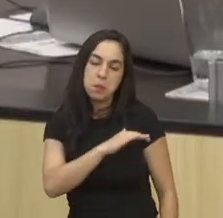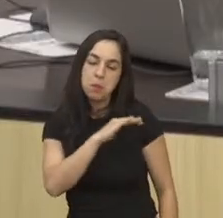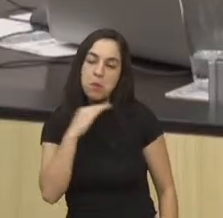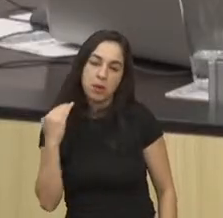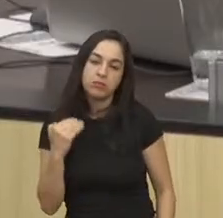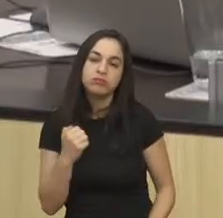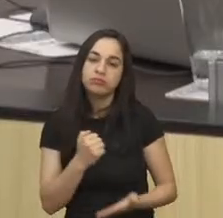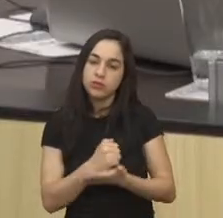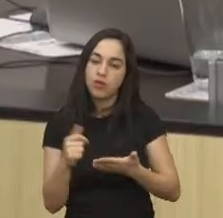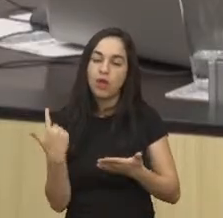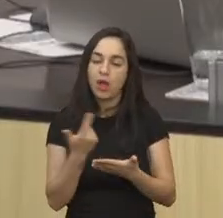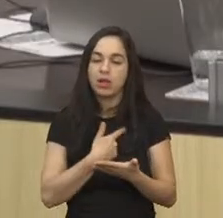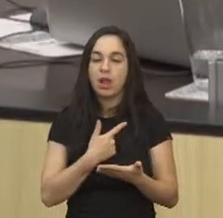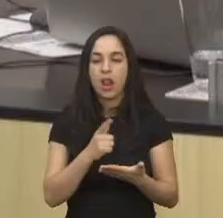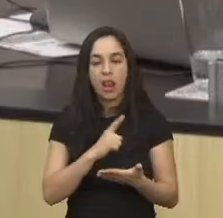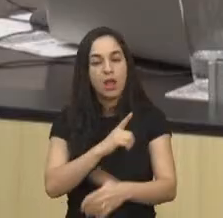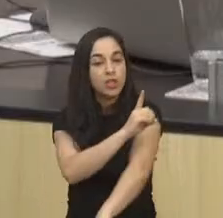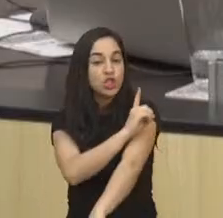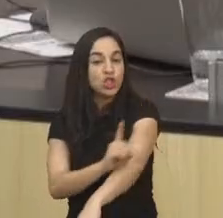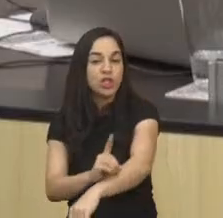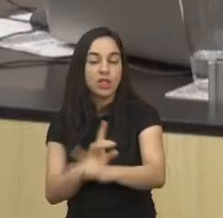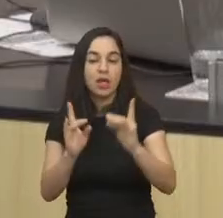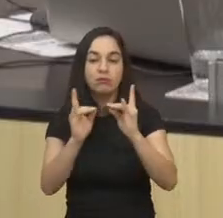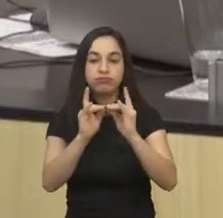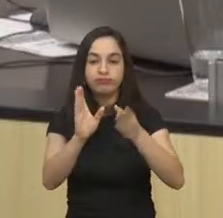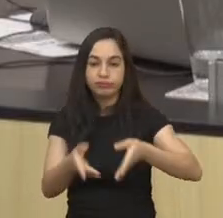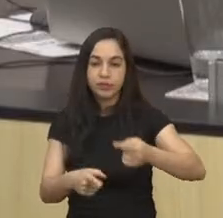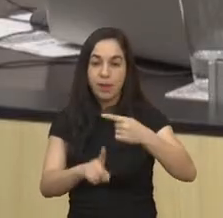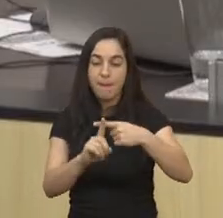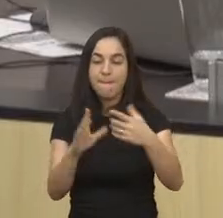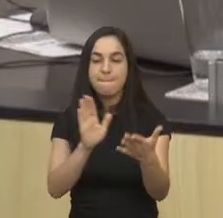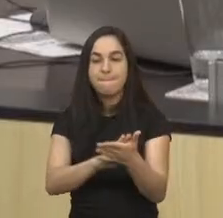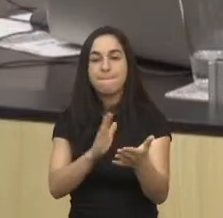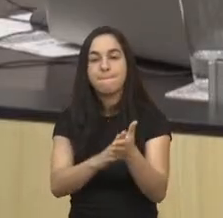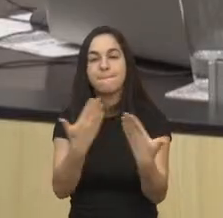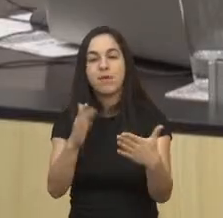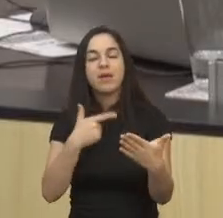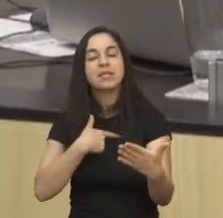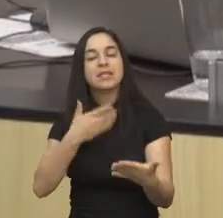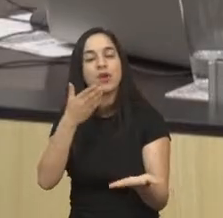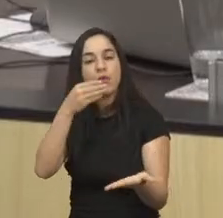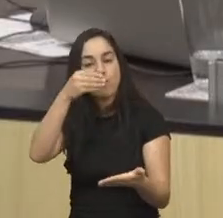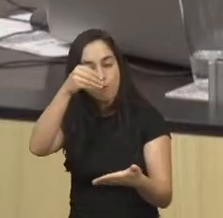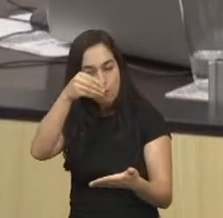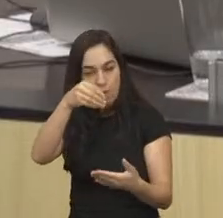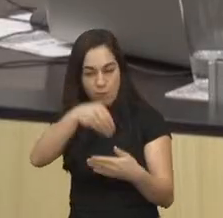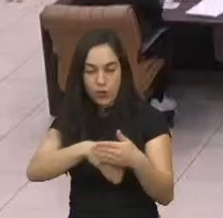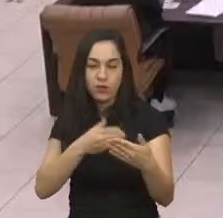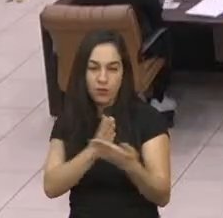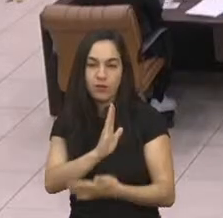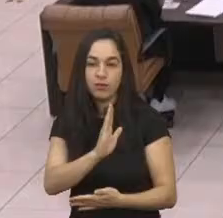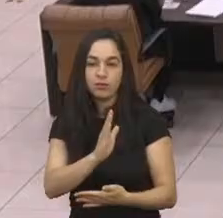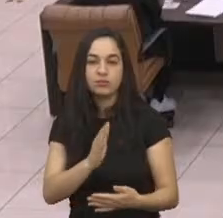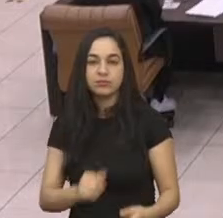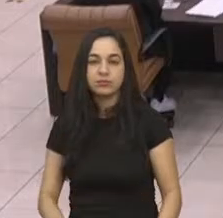dignidade sepultadas, né? Parabéns a vocês e contem com o meu voto favorável.